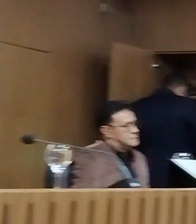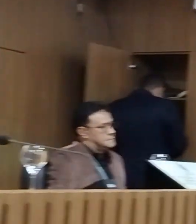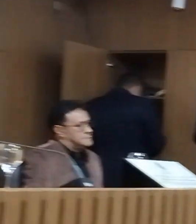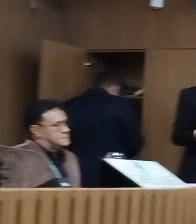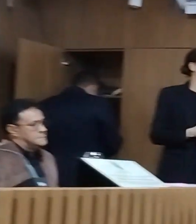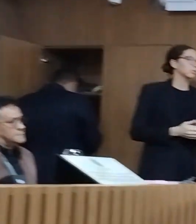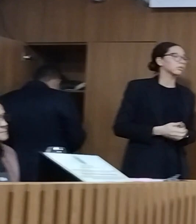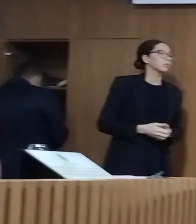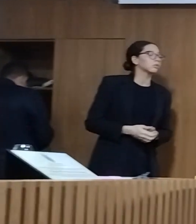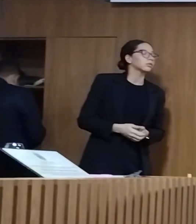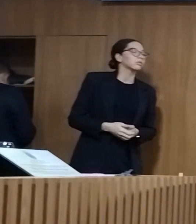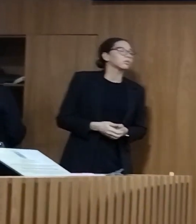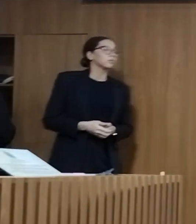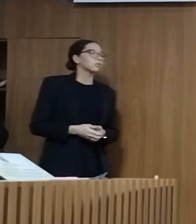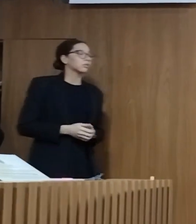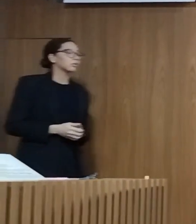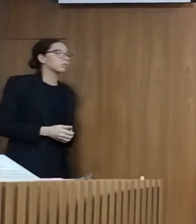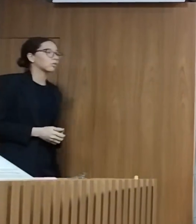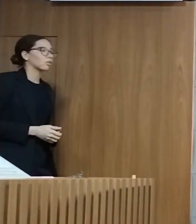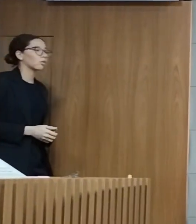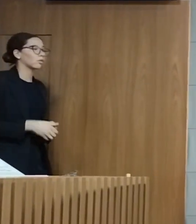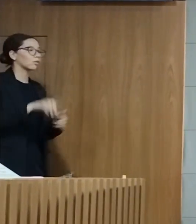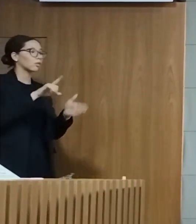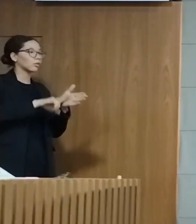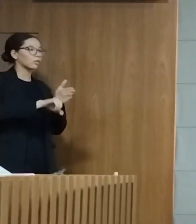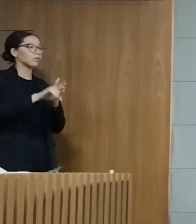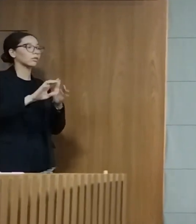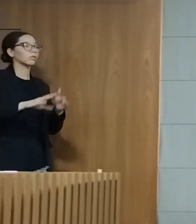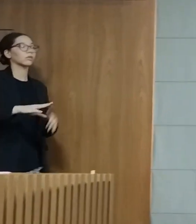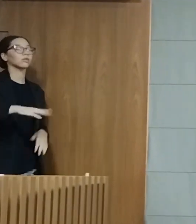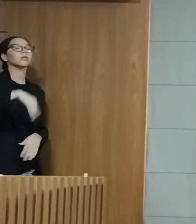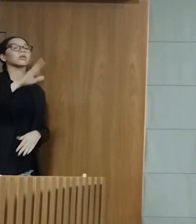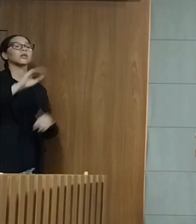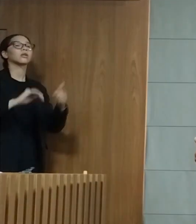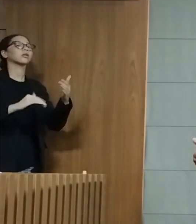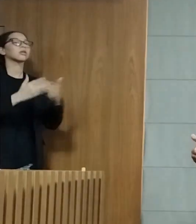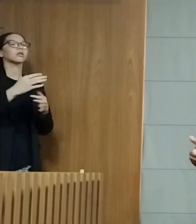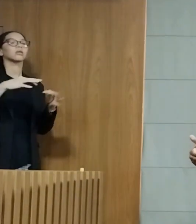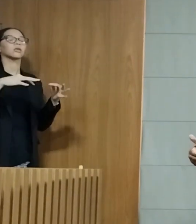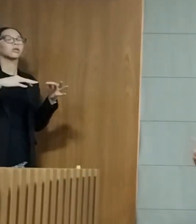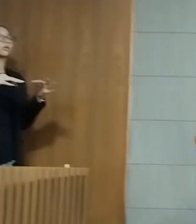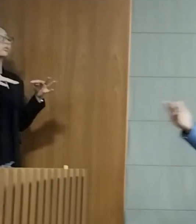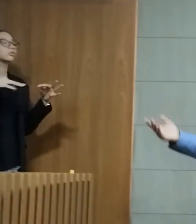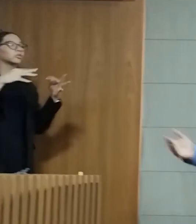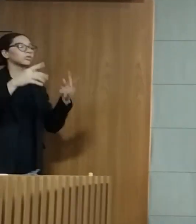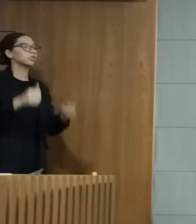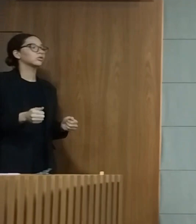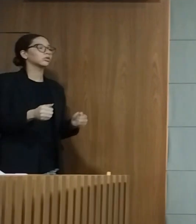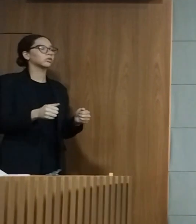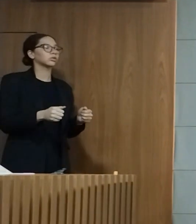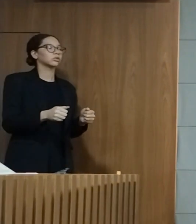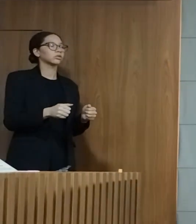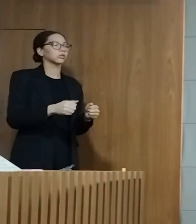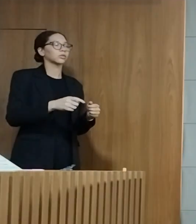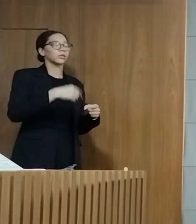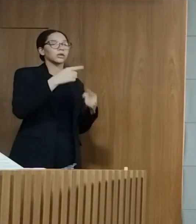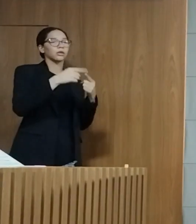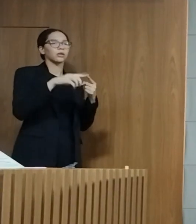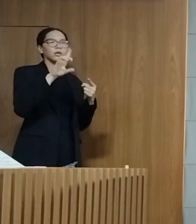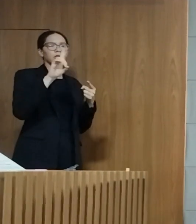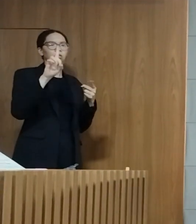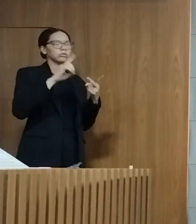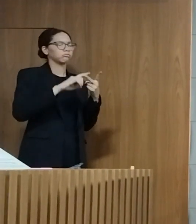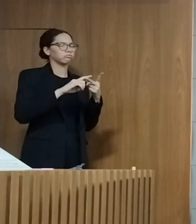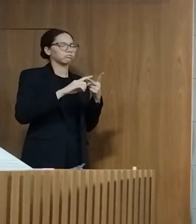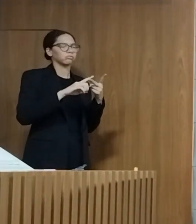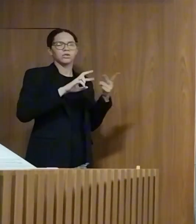Aparentemente, quando se faz uma pergunta sobre quem originou tudo, a letra A é não foi Deus, a letra B é não foi